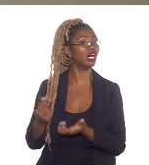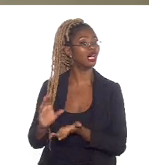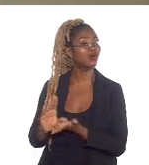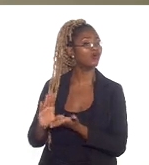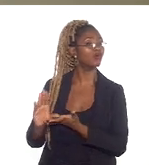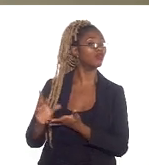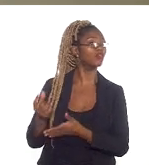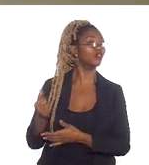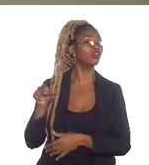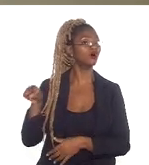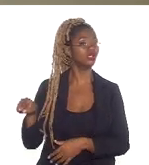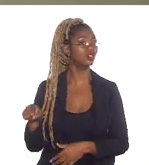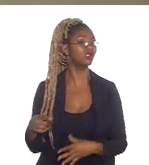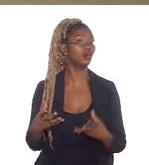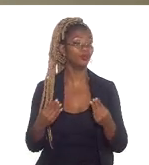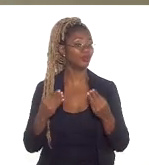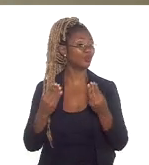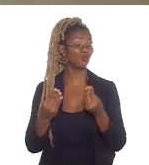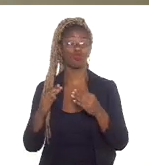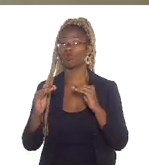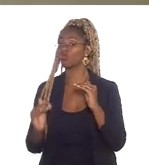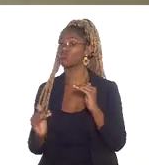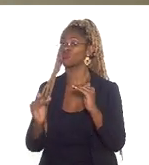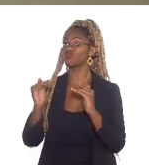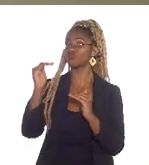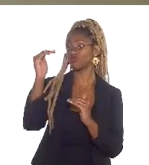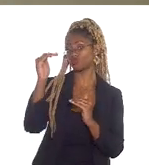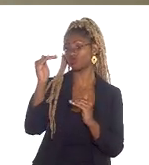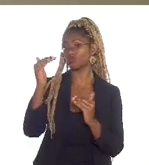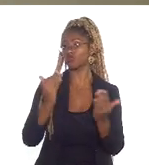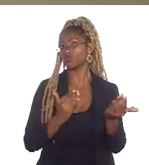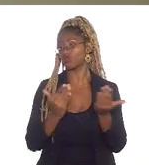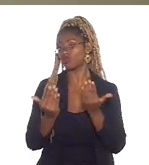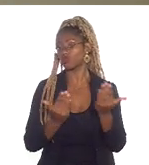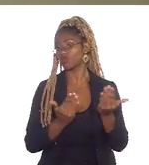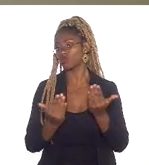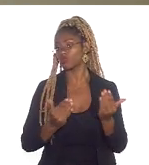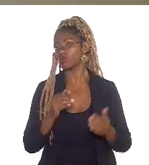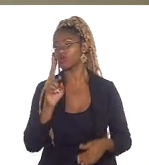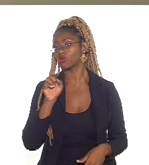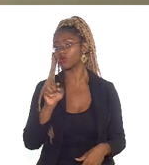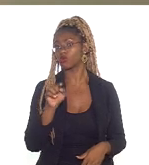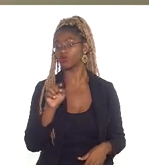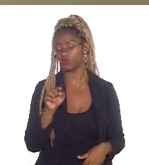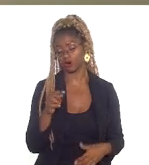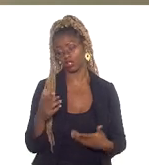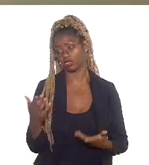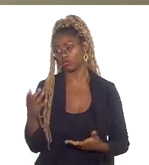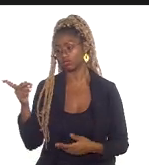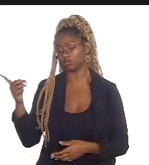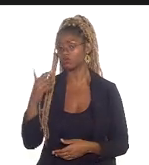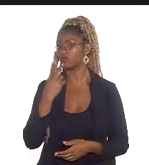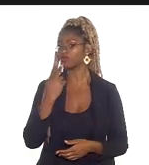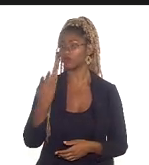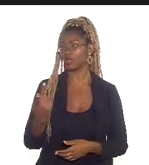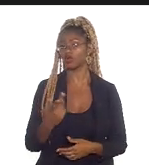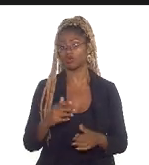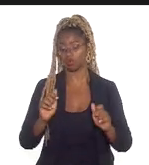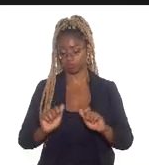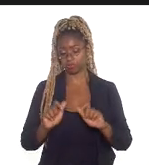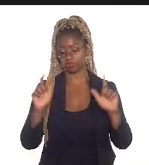seriam bastante superiores aos quadros que Vossa Senhoria